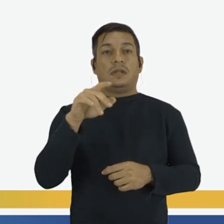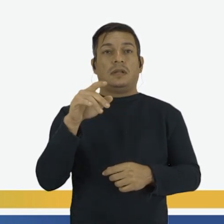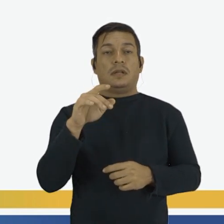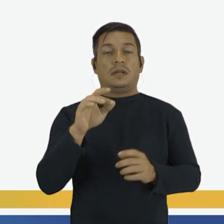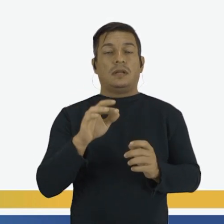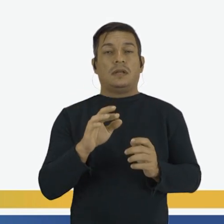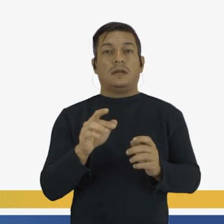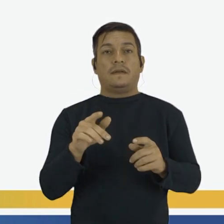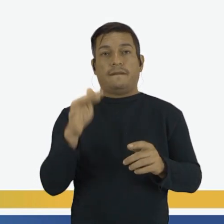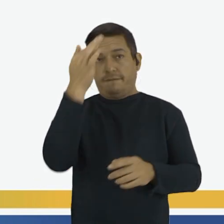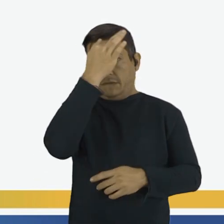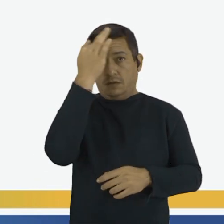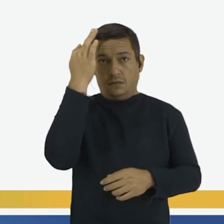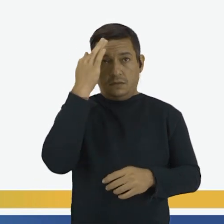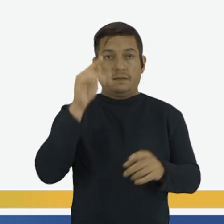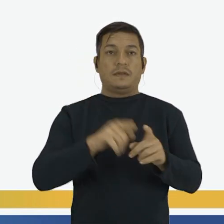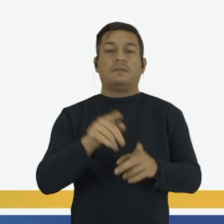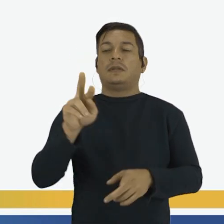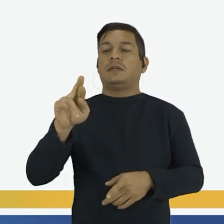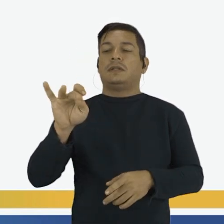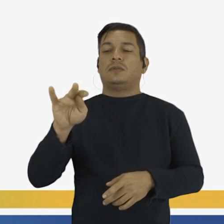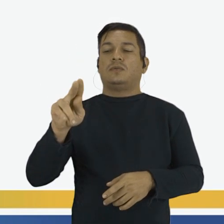e parte filosófica.